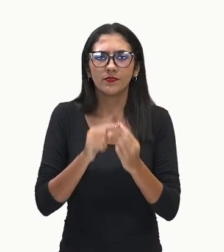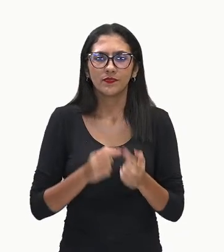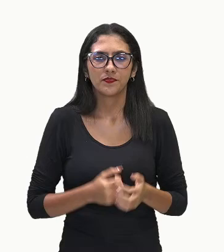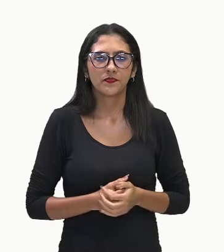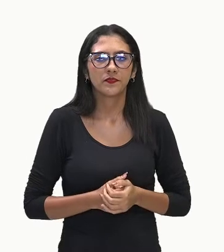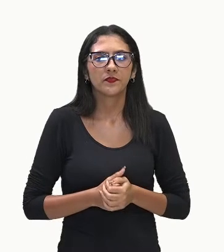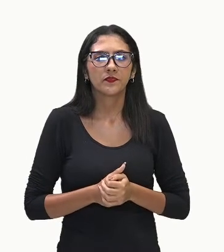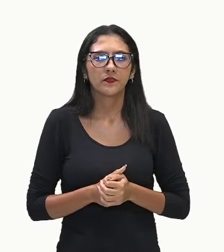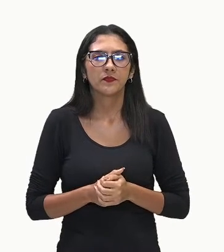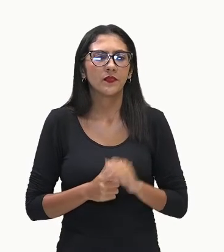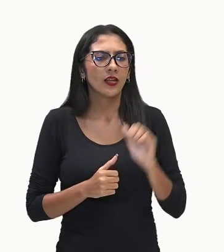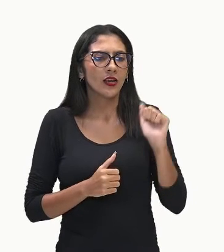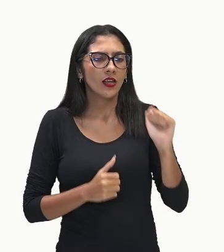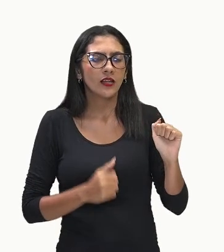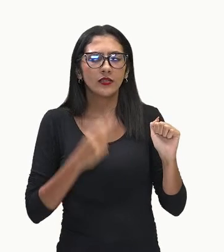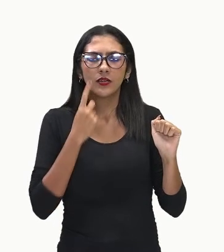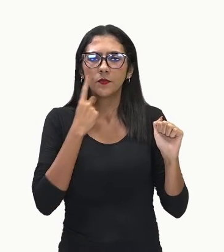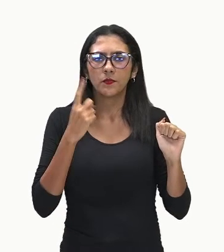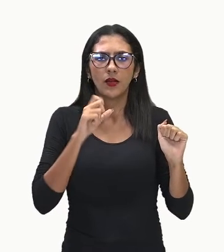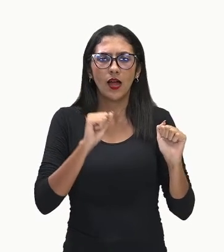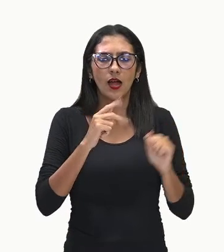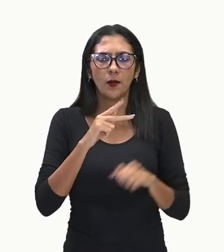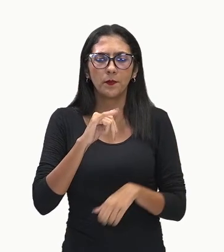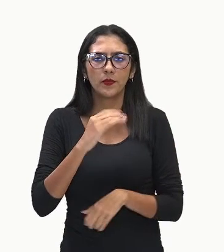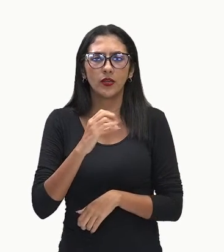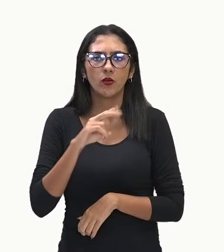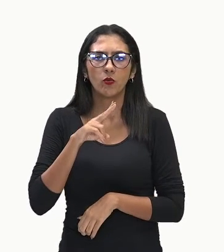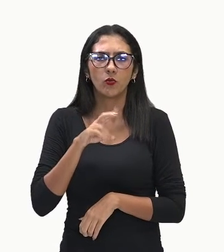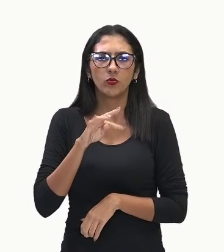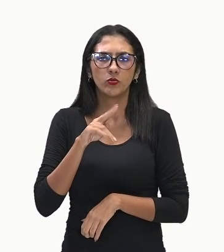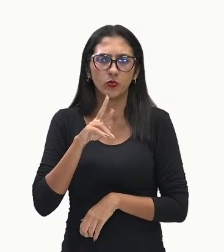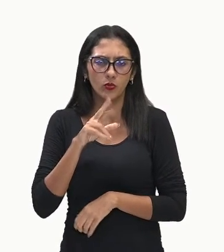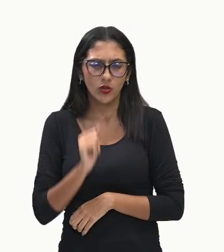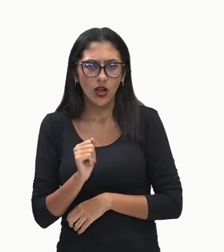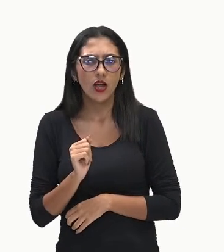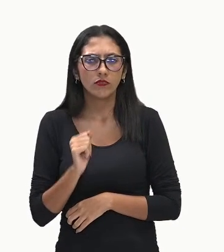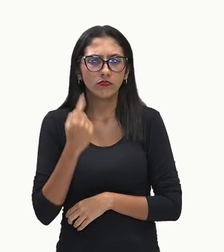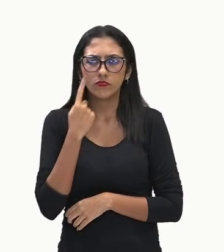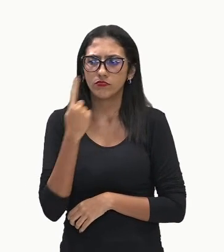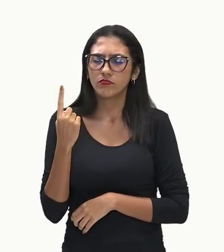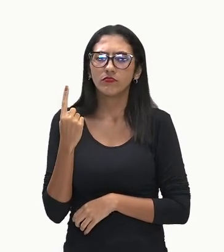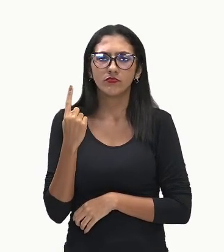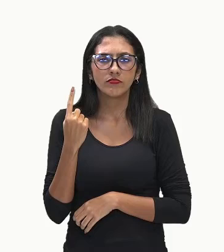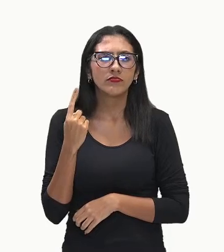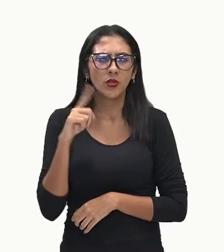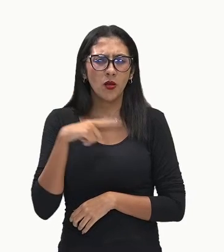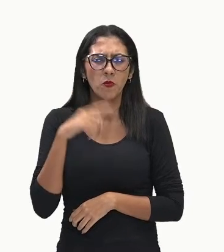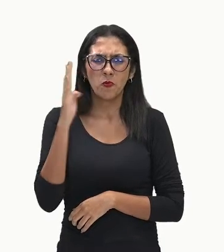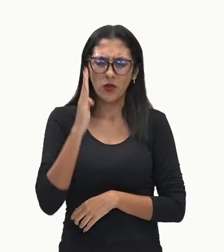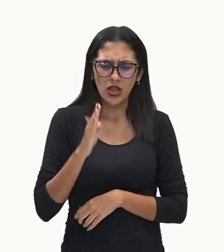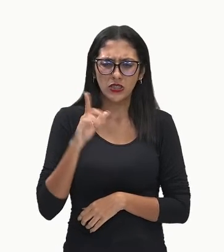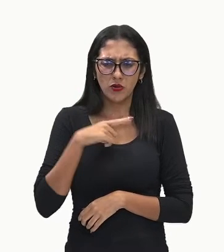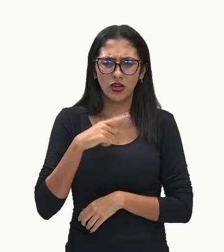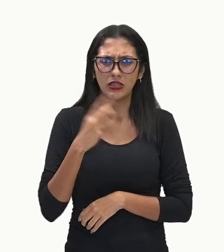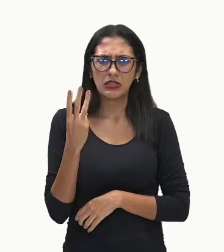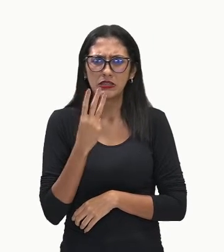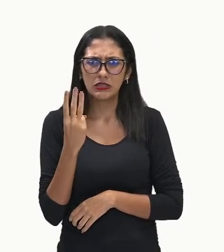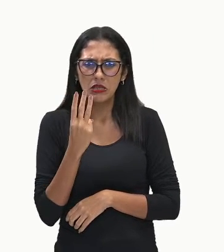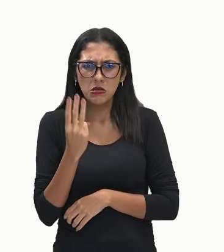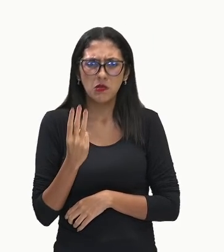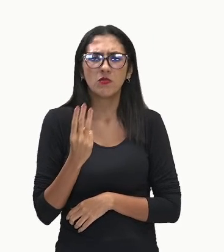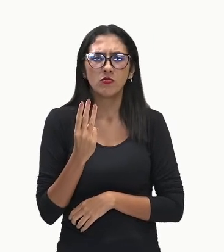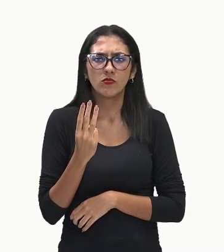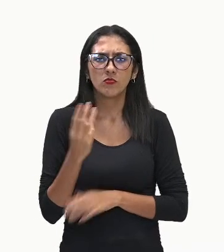A, apicultura. Brasil ocupa a 33ª posição no ranking mundial de produção de mel. Procede.